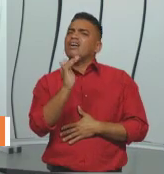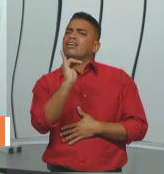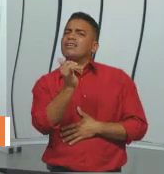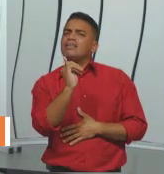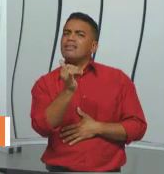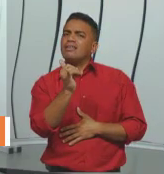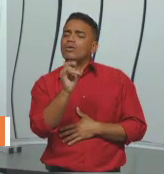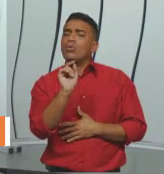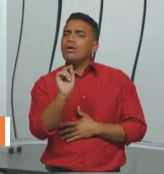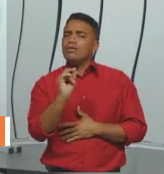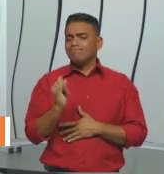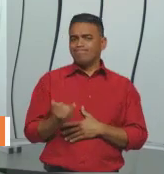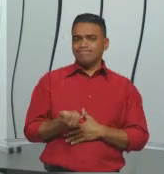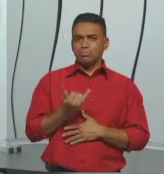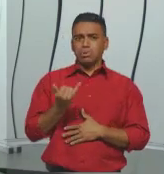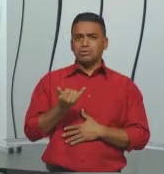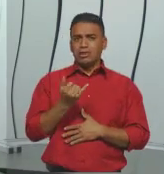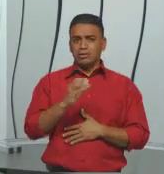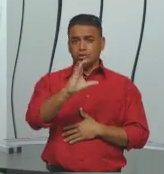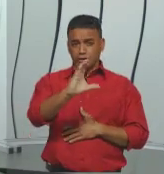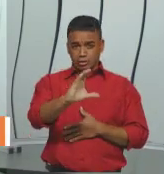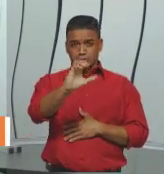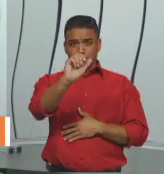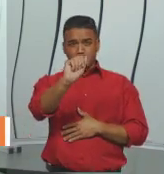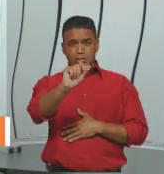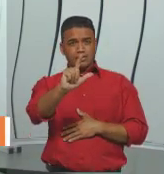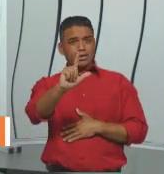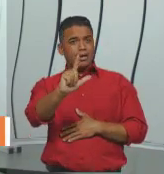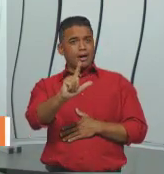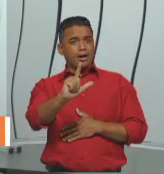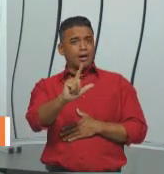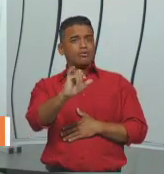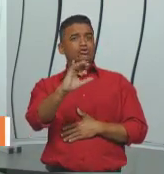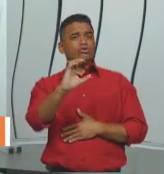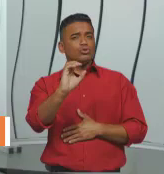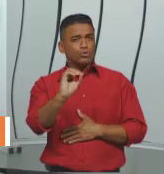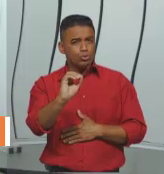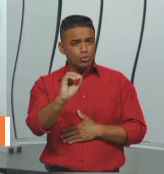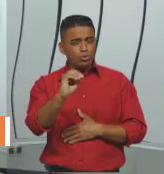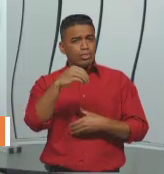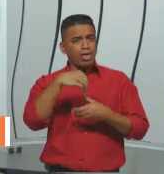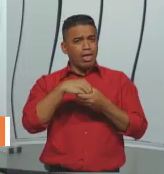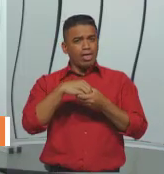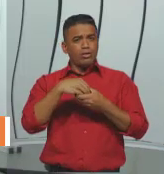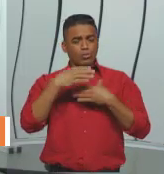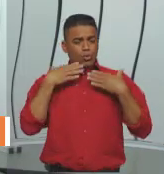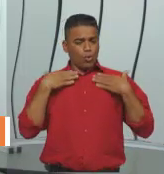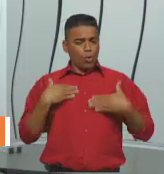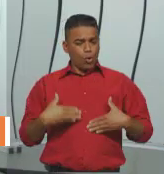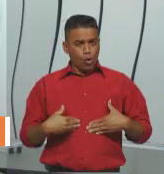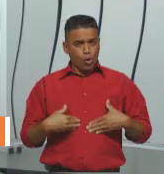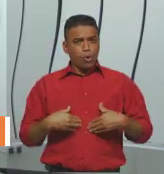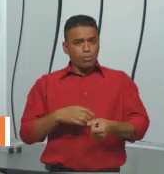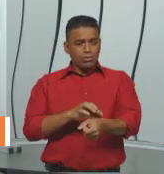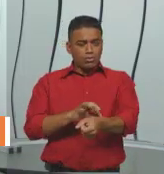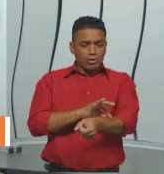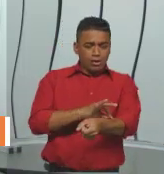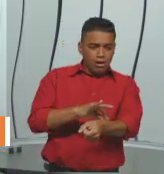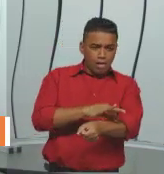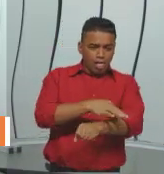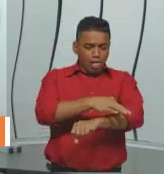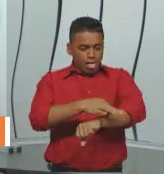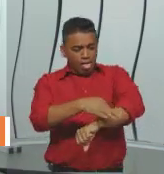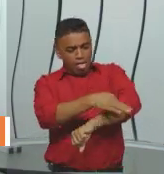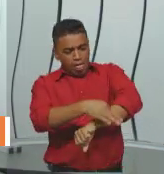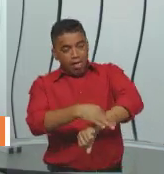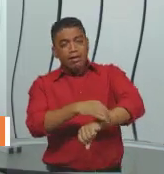é importante o cálcio tanto na contração muscular quanto também uma certa concentração de cálcio nos ossos é